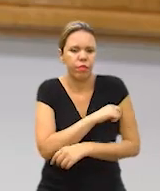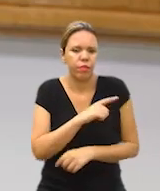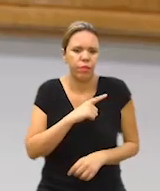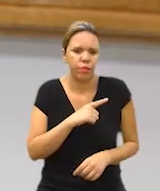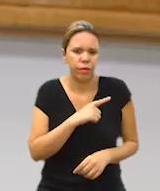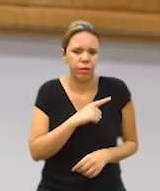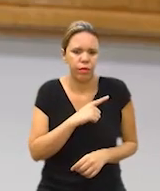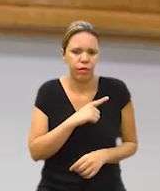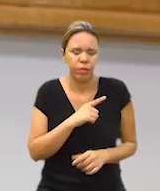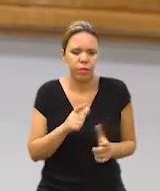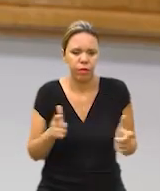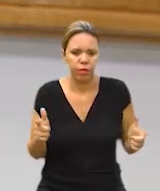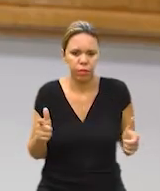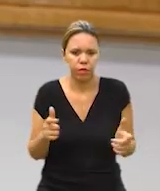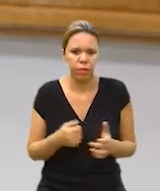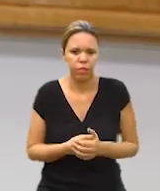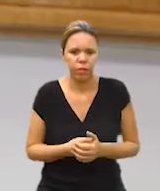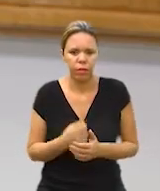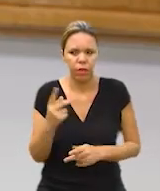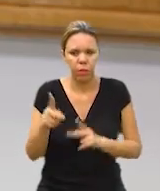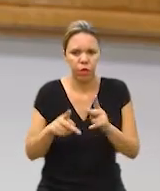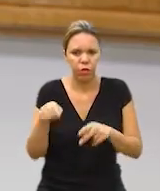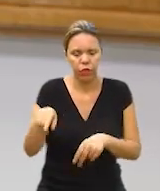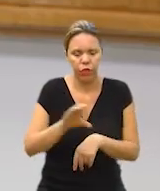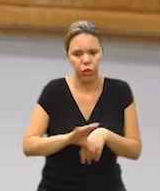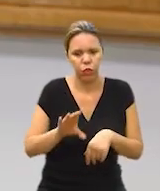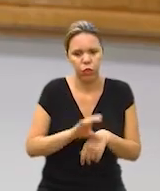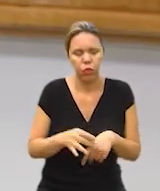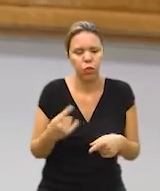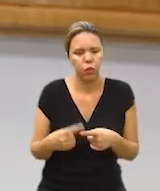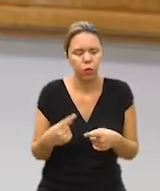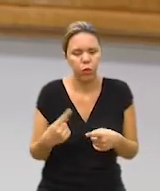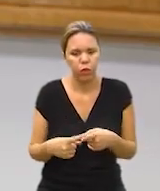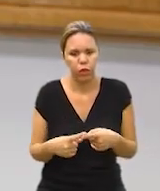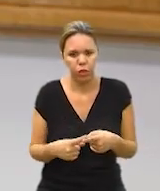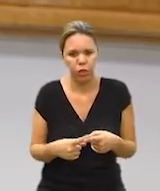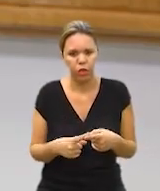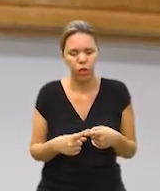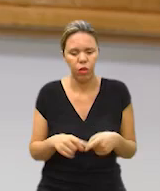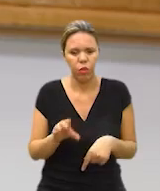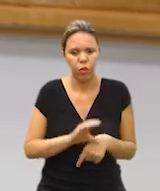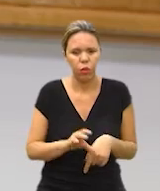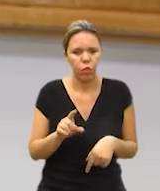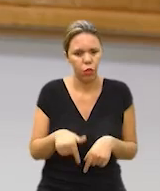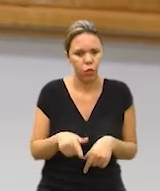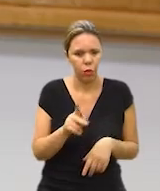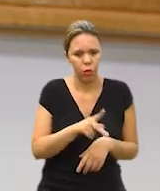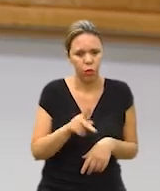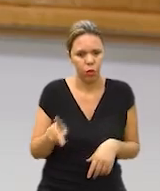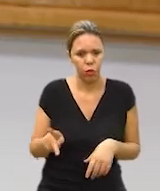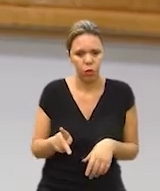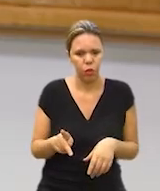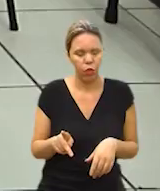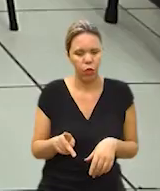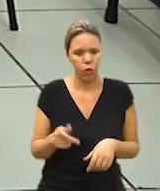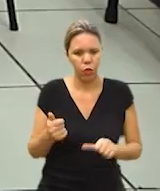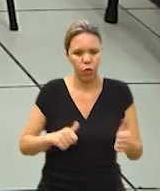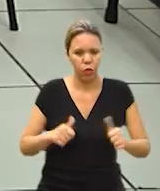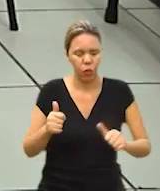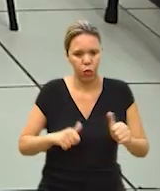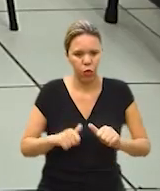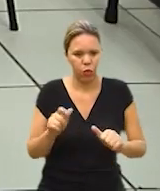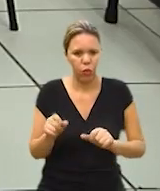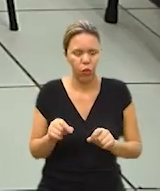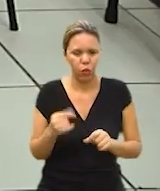nível de dedicação maior de alguém que faz cursinho. Por quê? Porque no cursinho os professores filtram o que já é